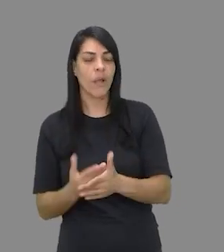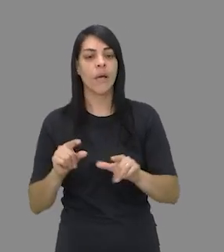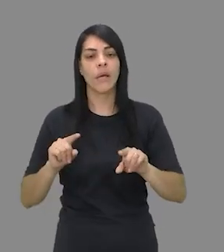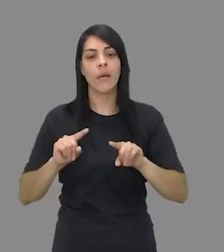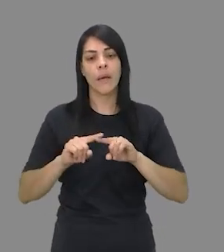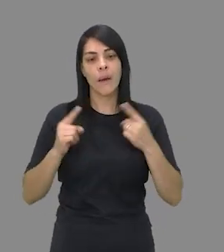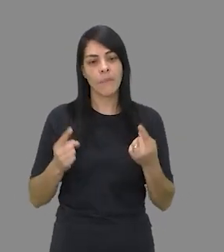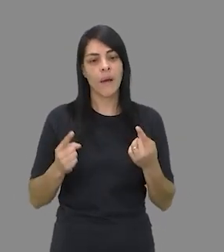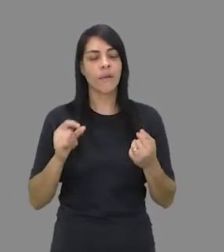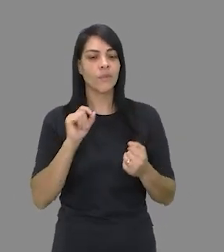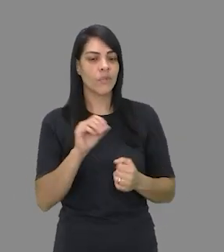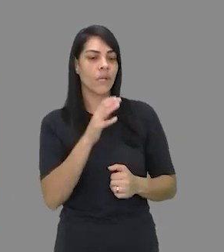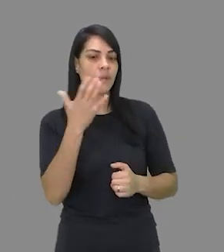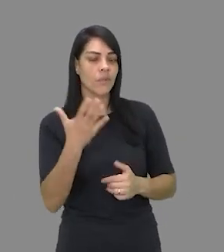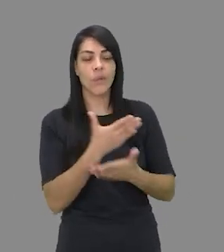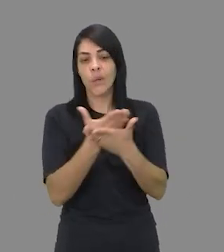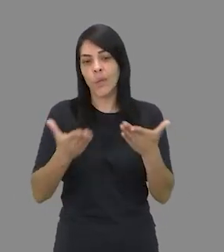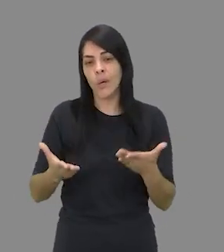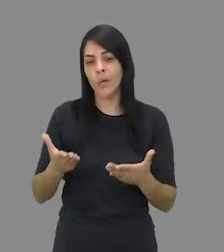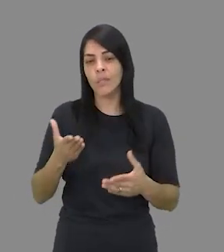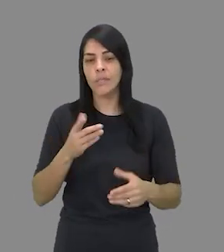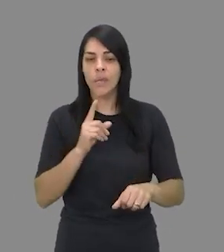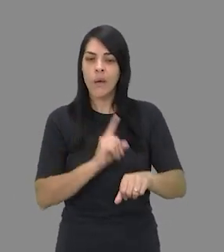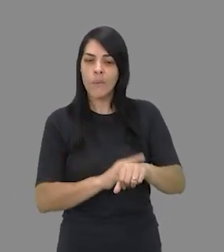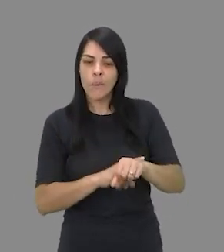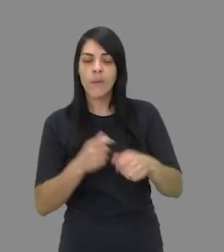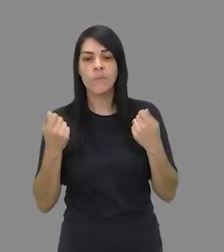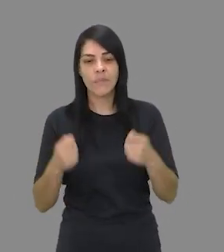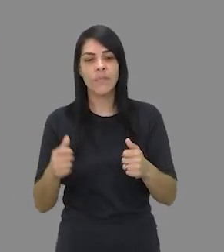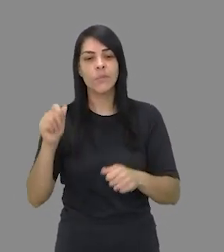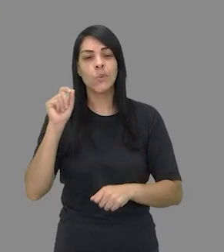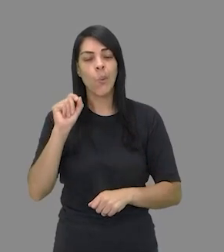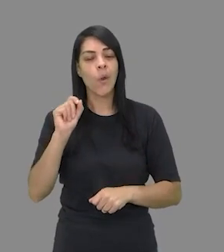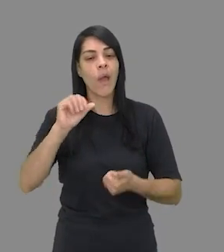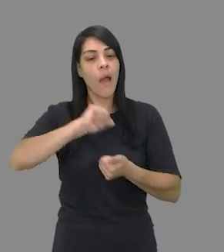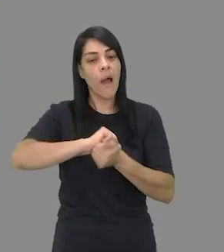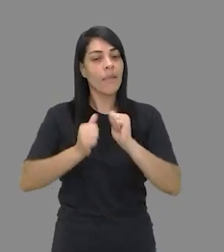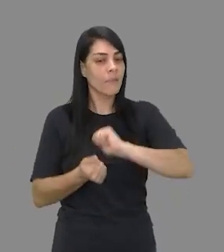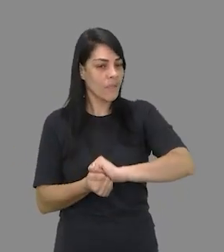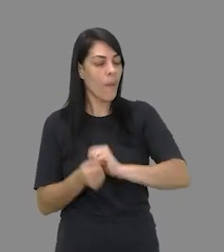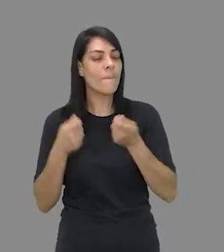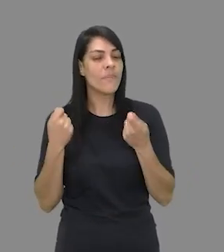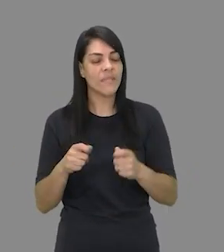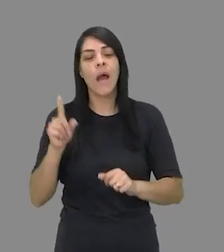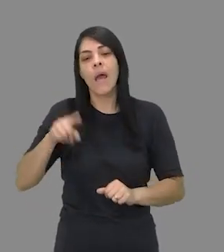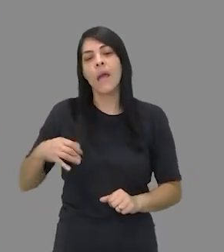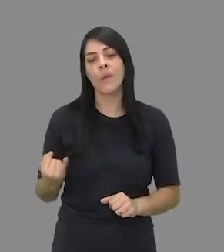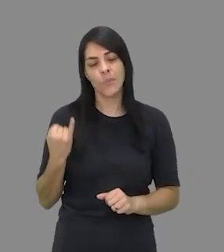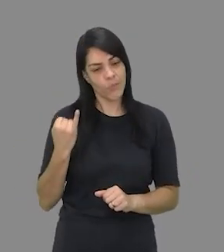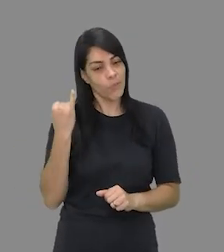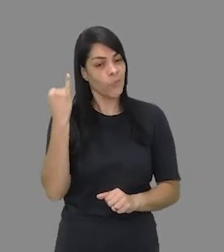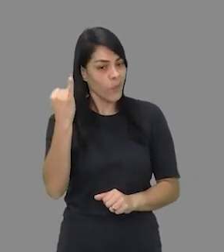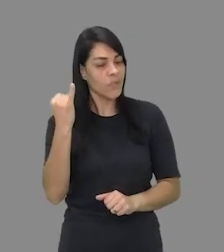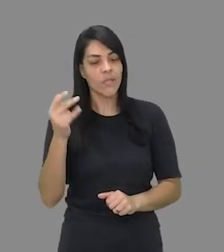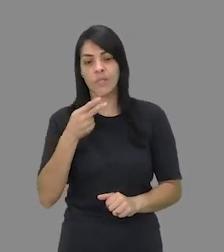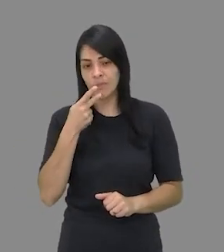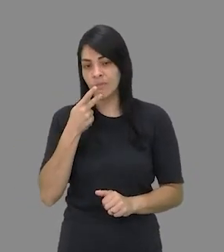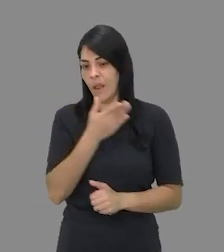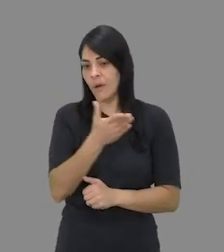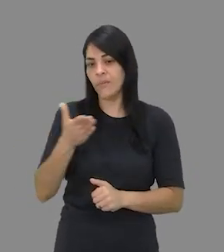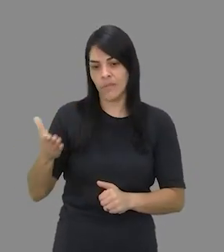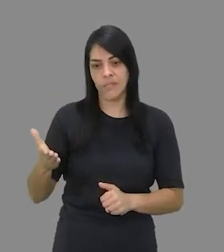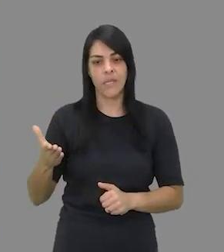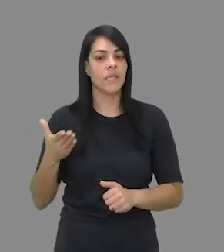determinados momentos, nós precisaremos fazer adaptações. Tá? Então, é muito importante falar isso com